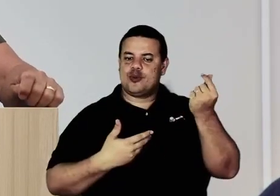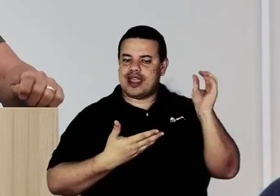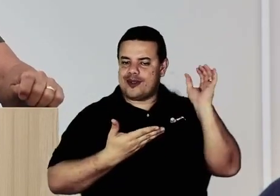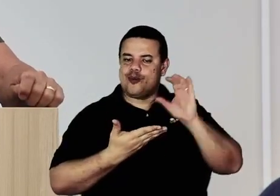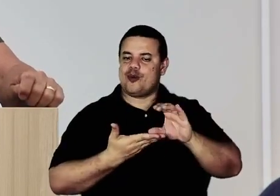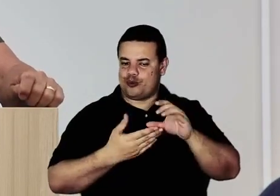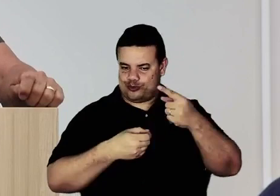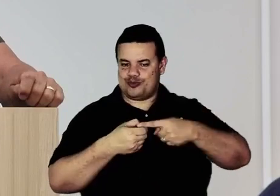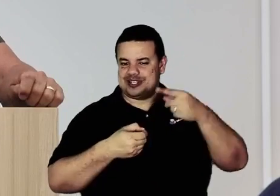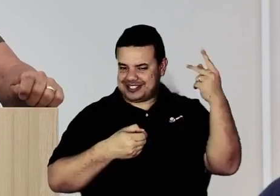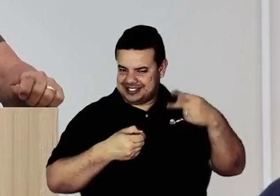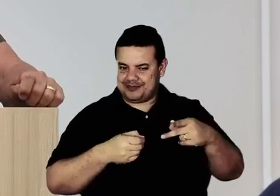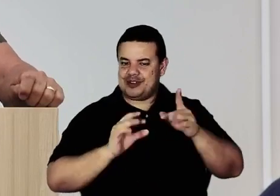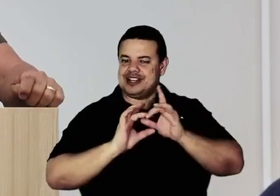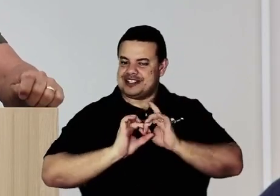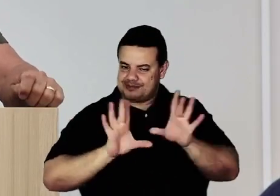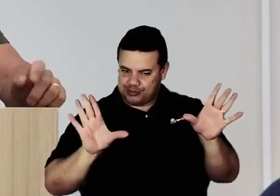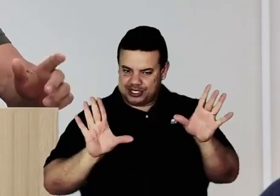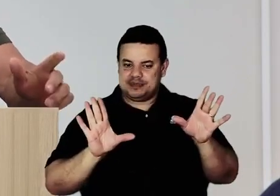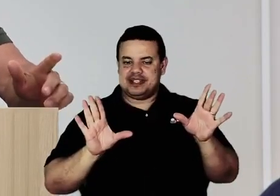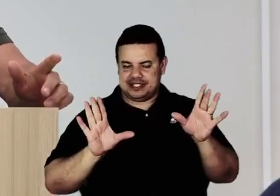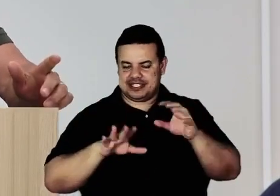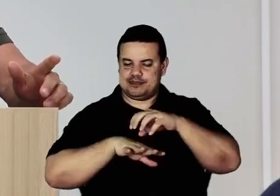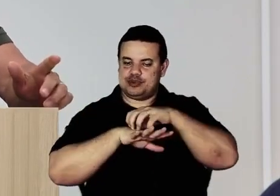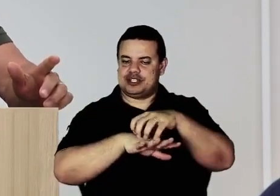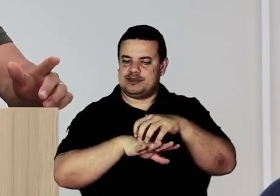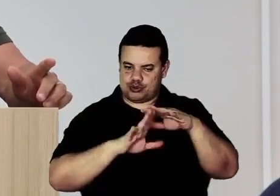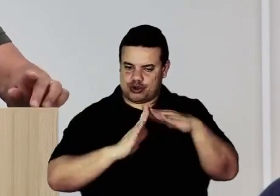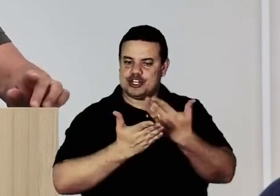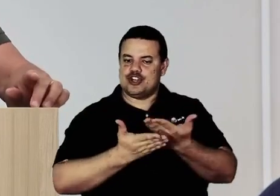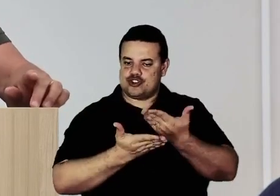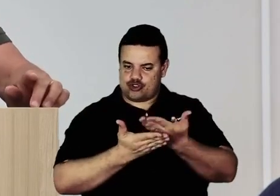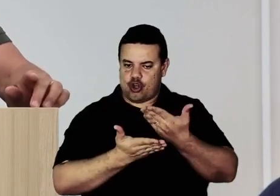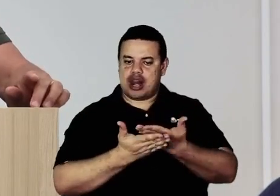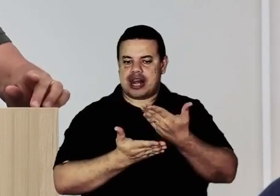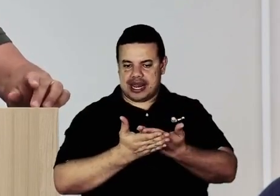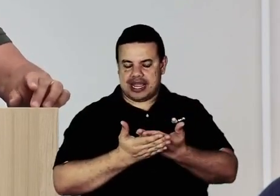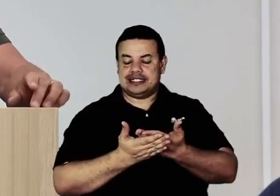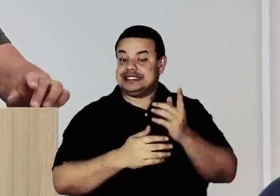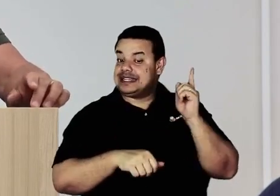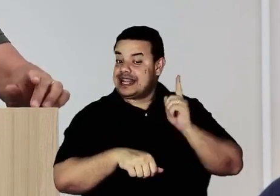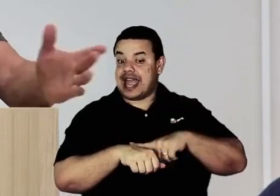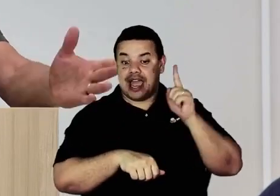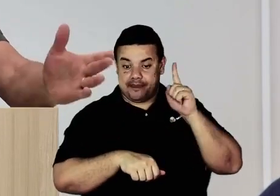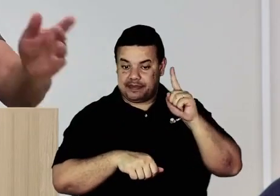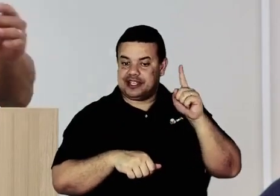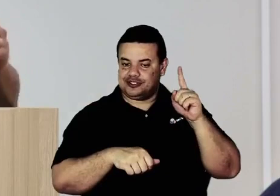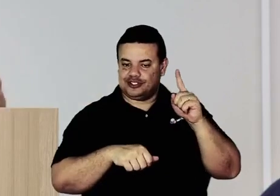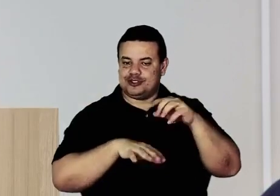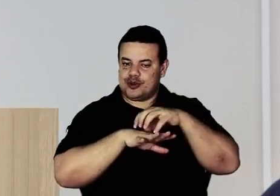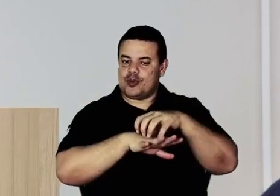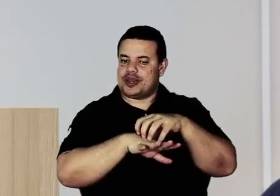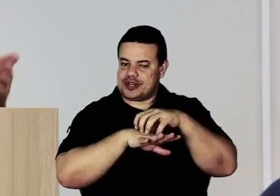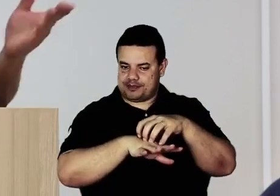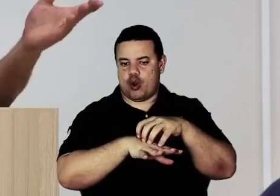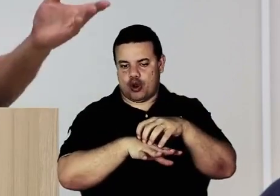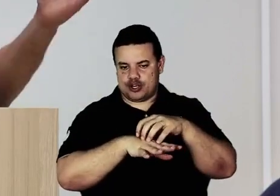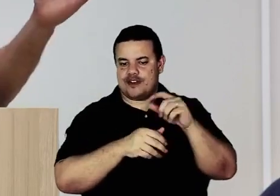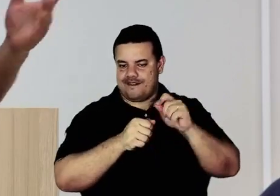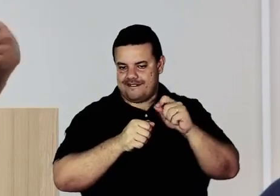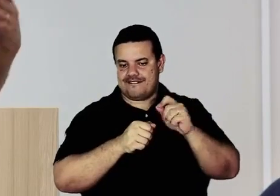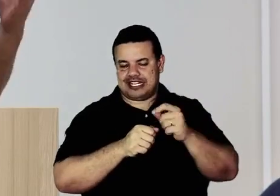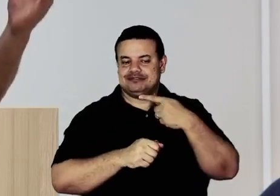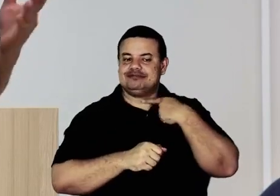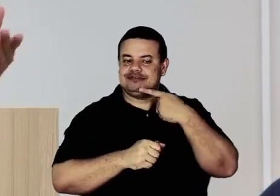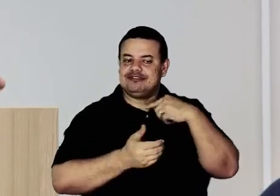disponibiliza para o transporte escolar, e de repente o transporte escolar naquela época estava deixando a desejar. Eu acredito